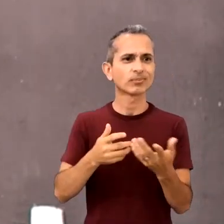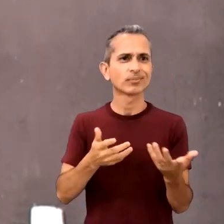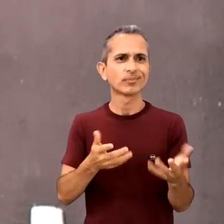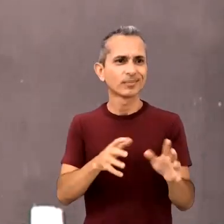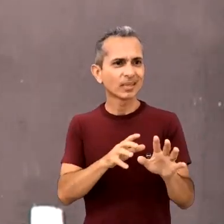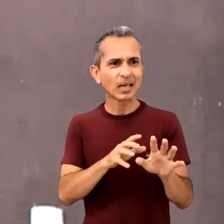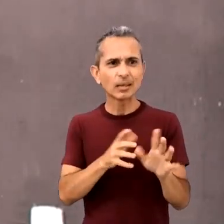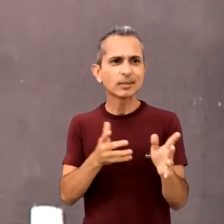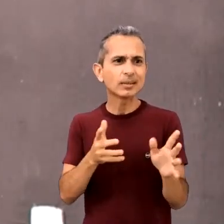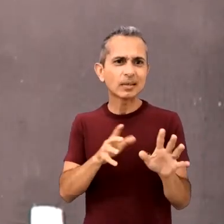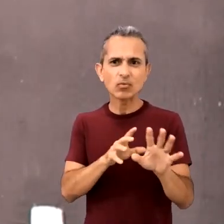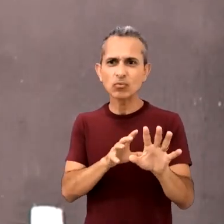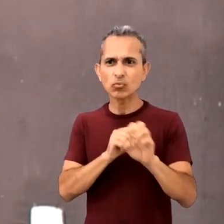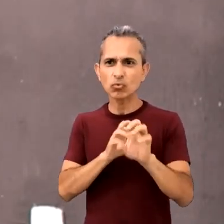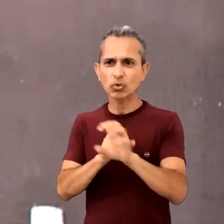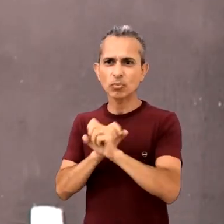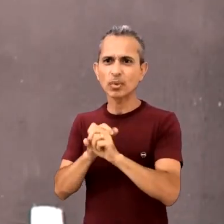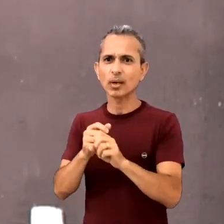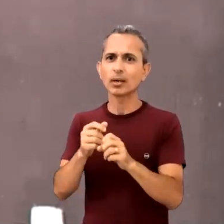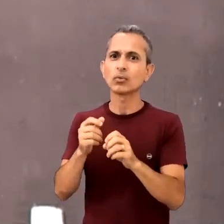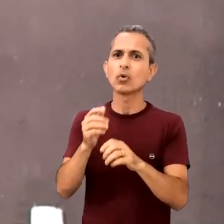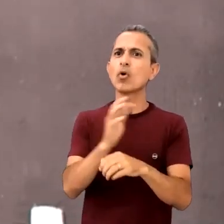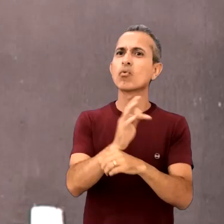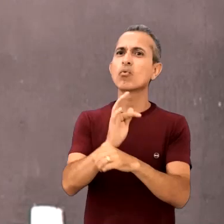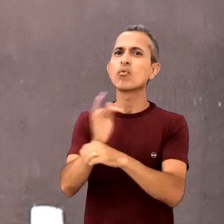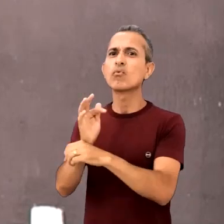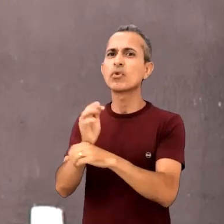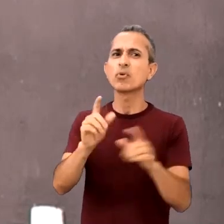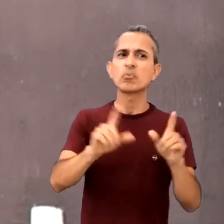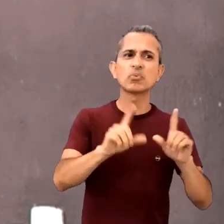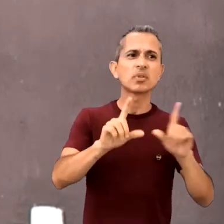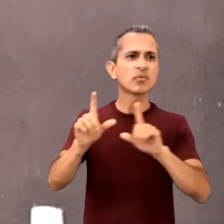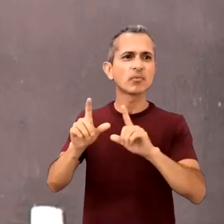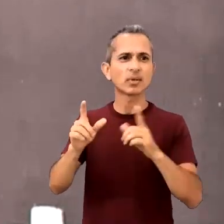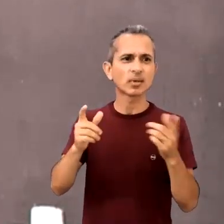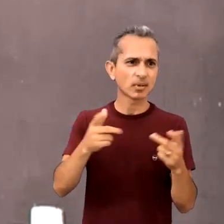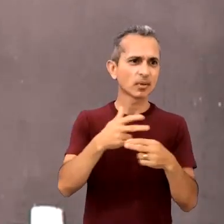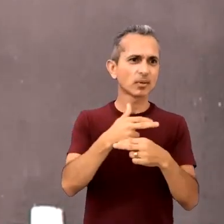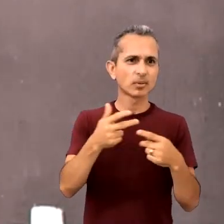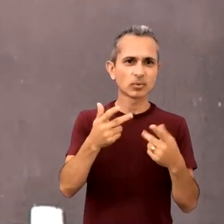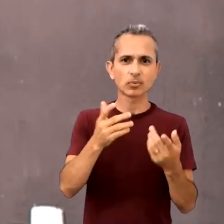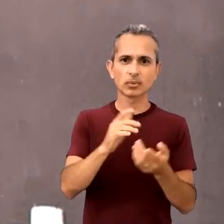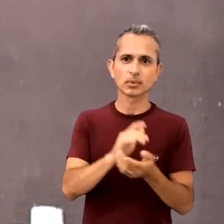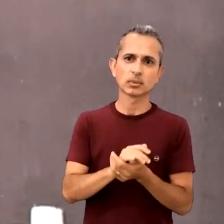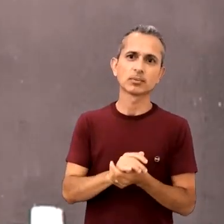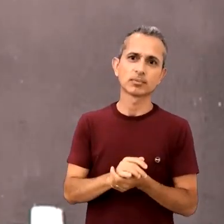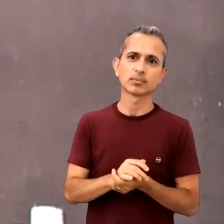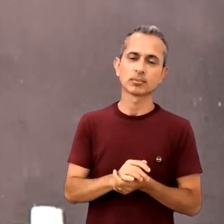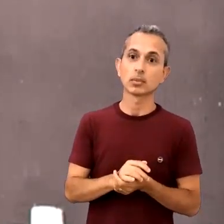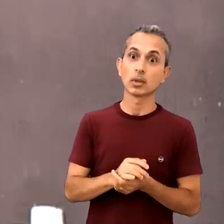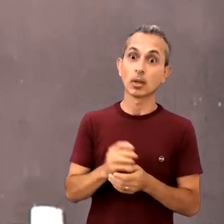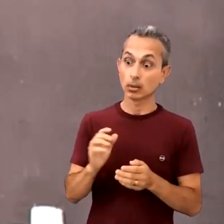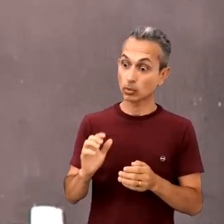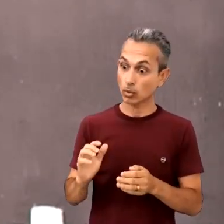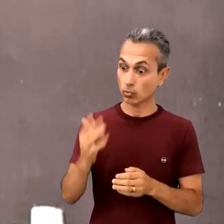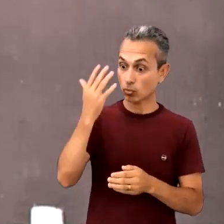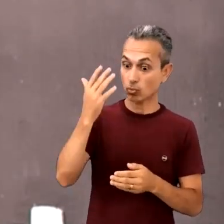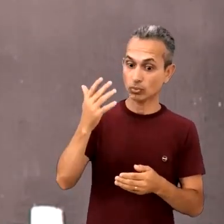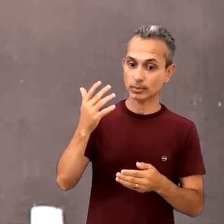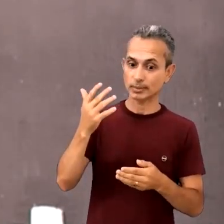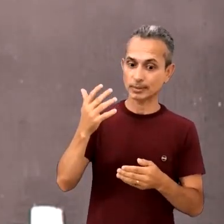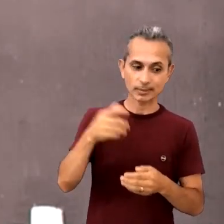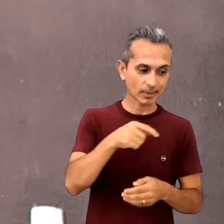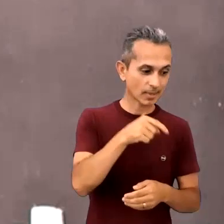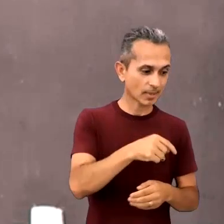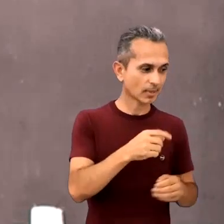Mas essas declarações que estão acontecendo aqui, e essas ações que estão acontecendo aqui, demonstram o sentimento que